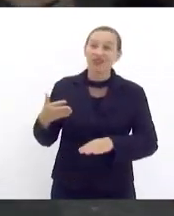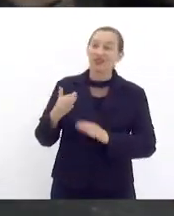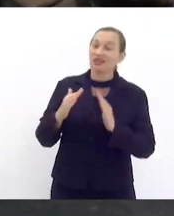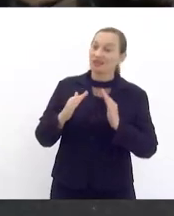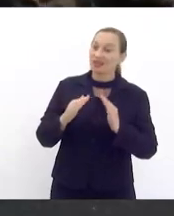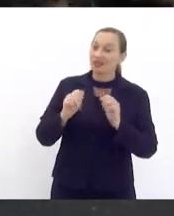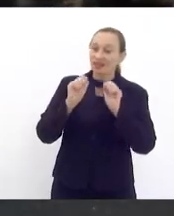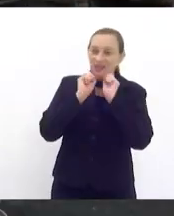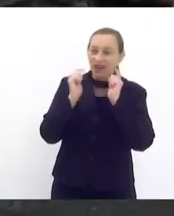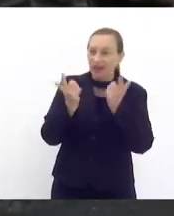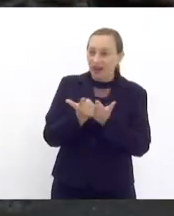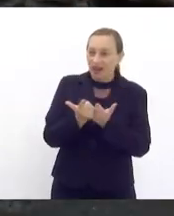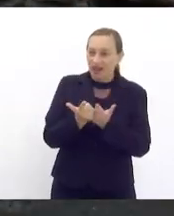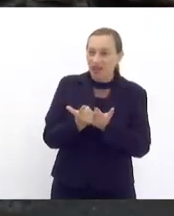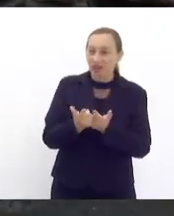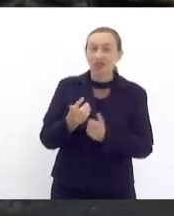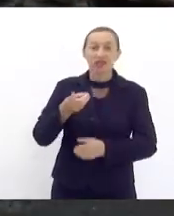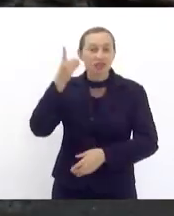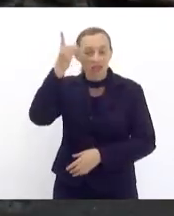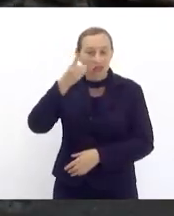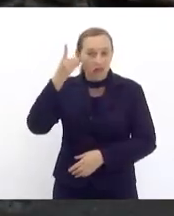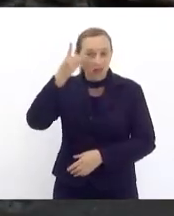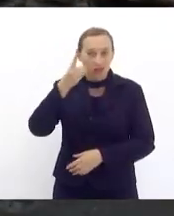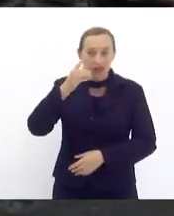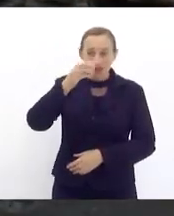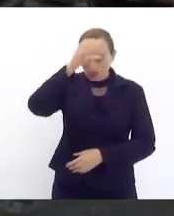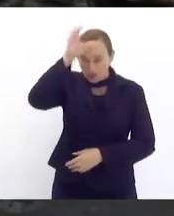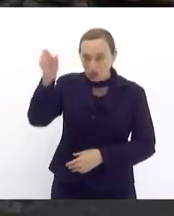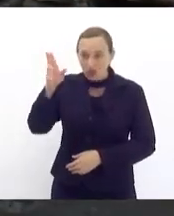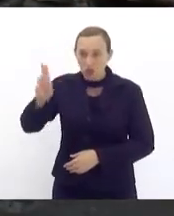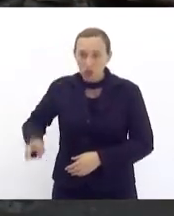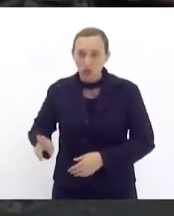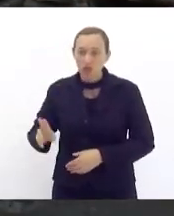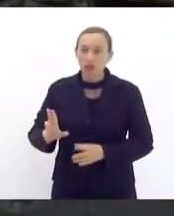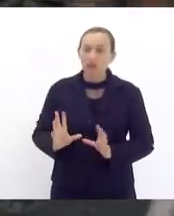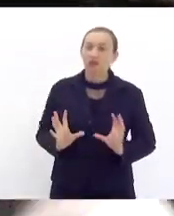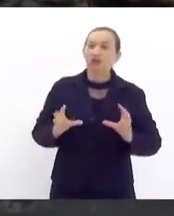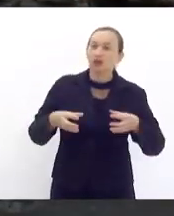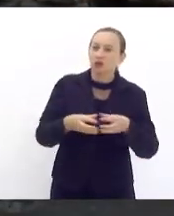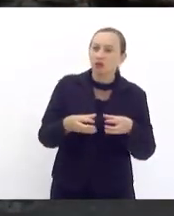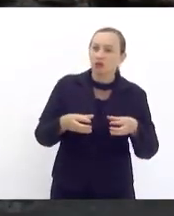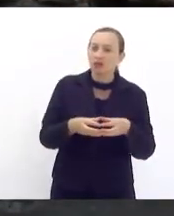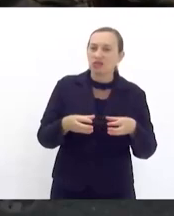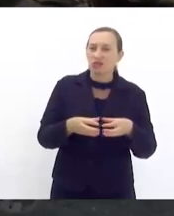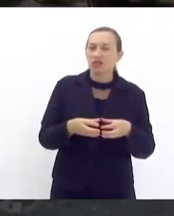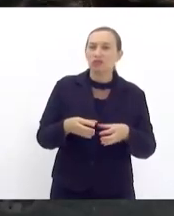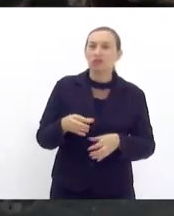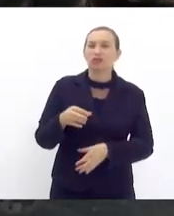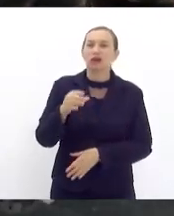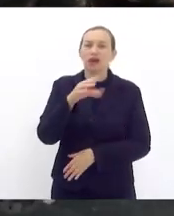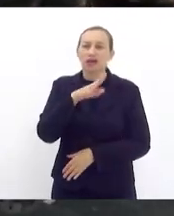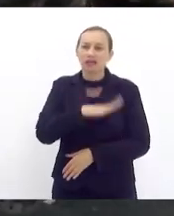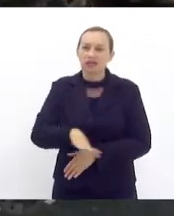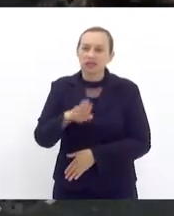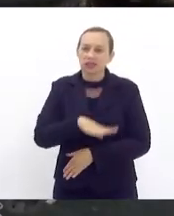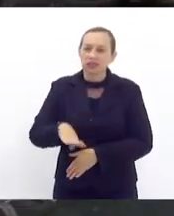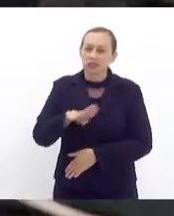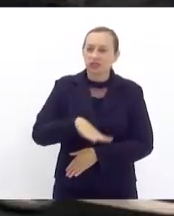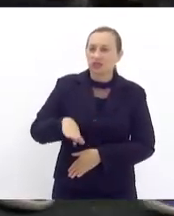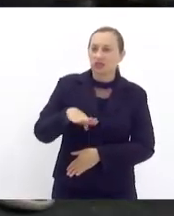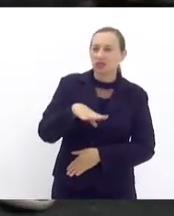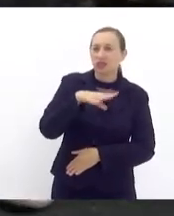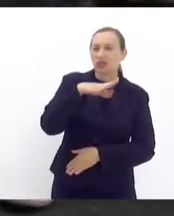de lei deputada tia Justus teve a frente da Comissão da Criança e do Idoso e uma das questões